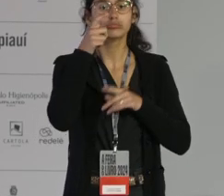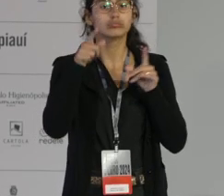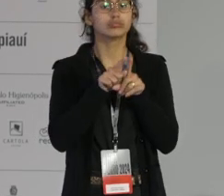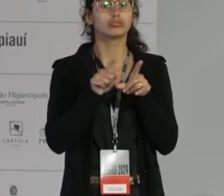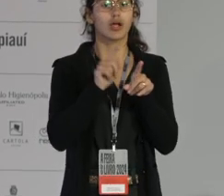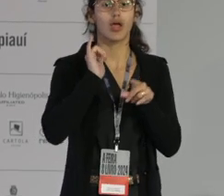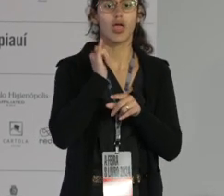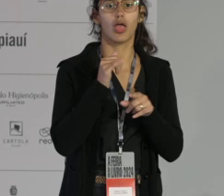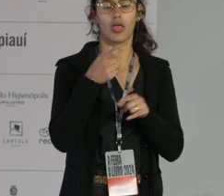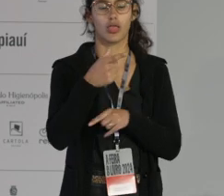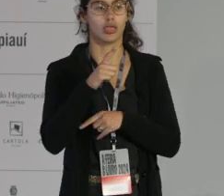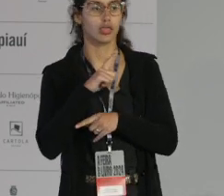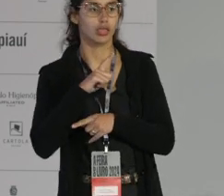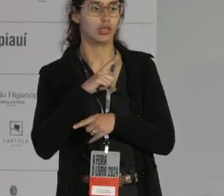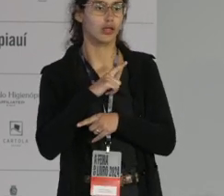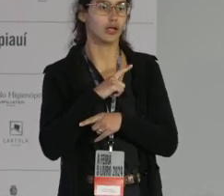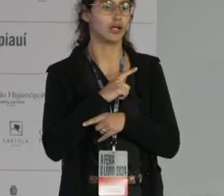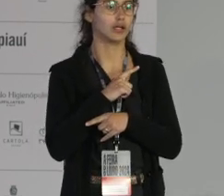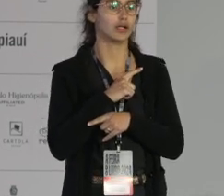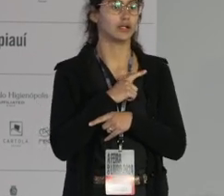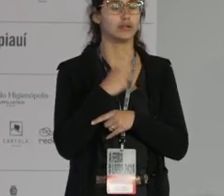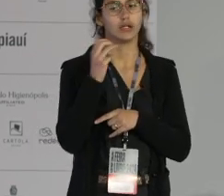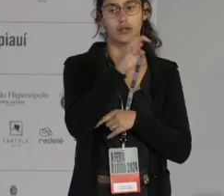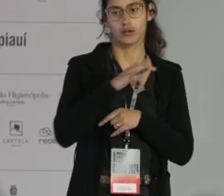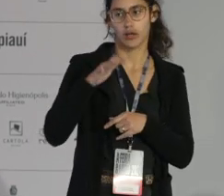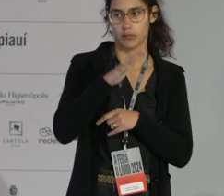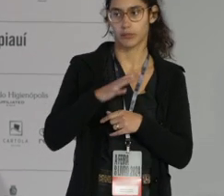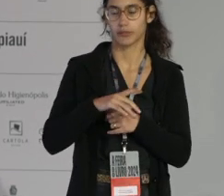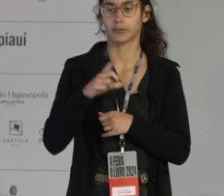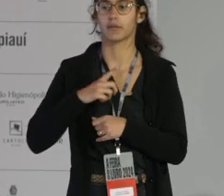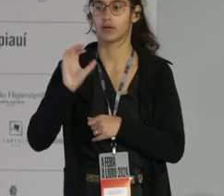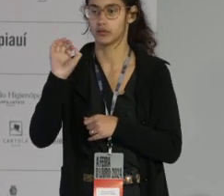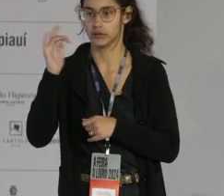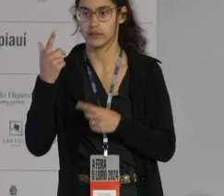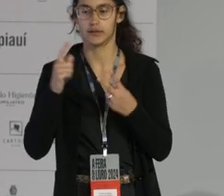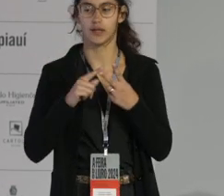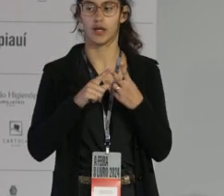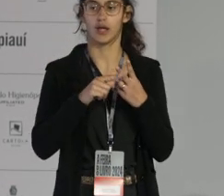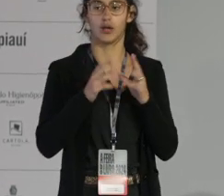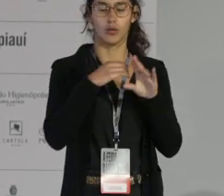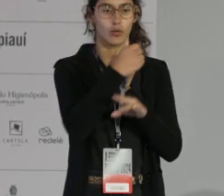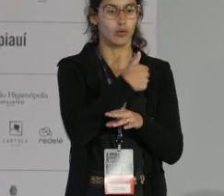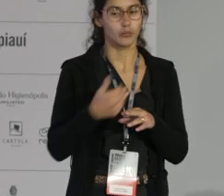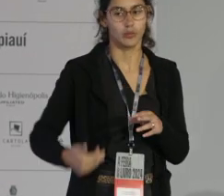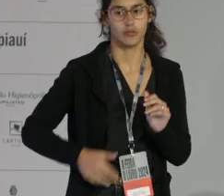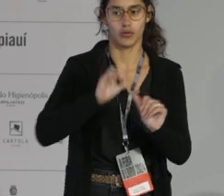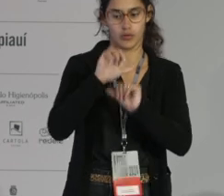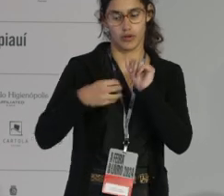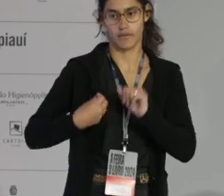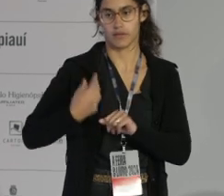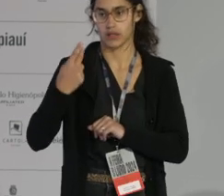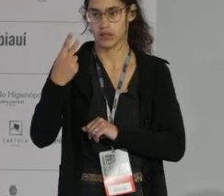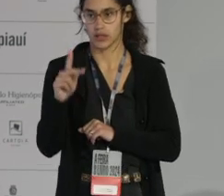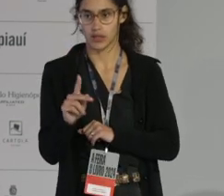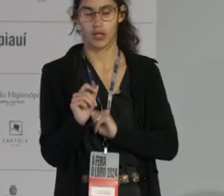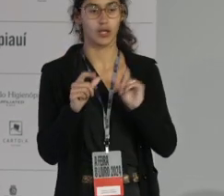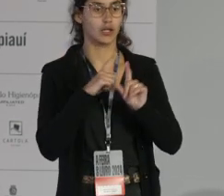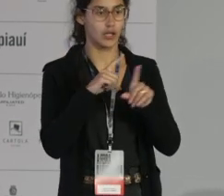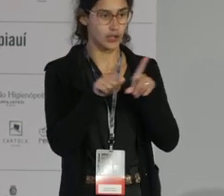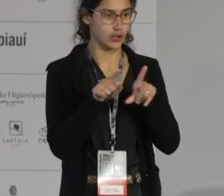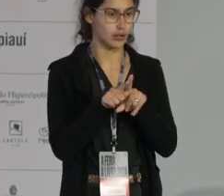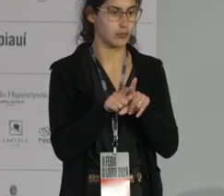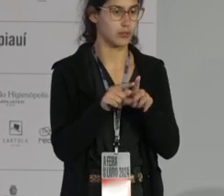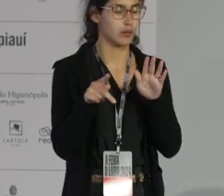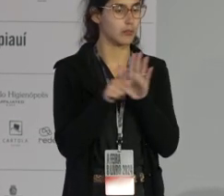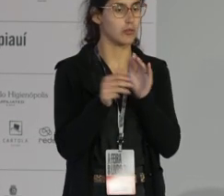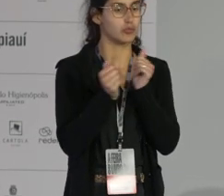nesse conto como tem meio três âmbitos, né? Tem o que está acontecendo, o concurso público, as coisas que meio que vai mudar a vida dele. Daí tem as sessões